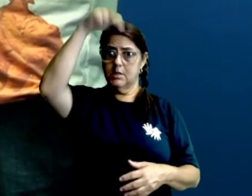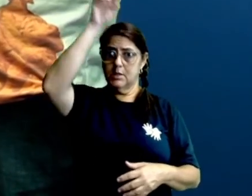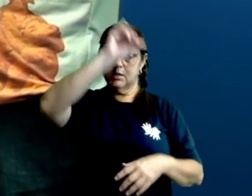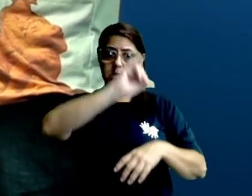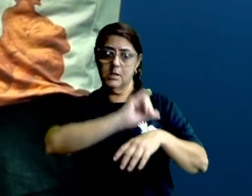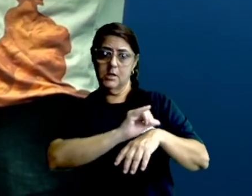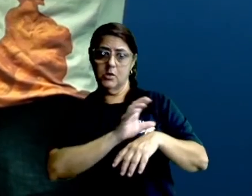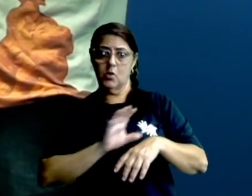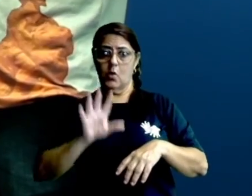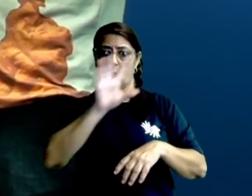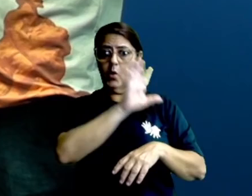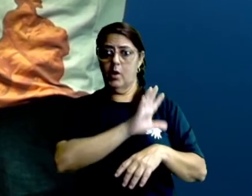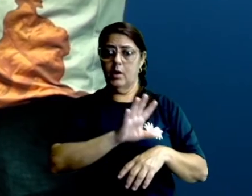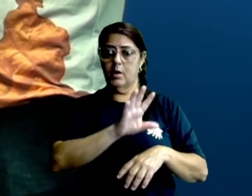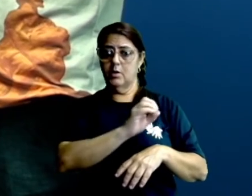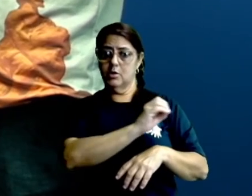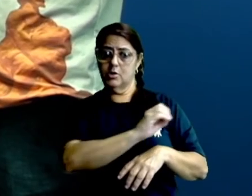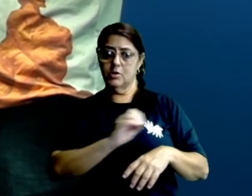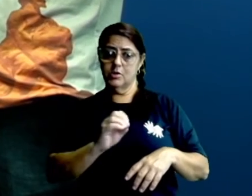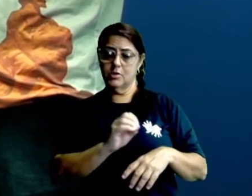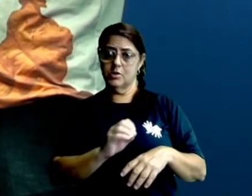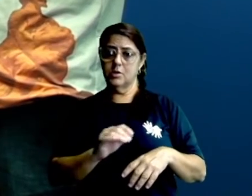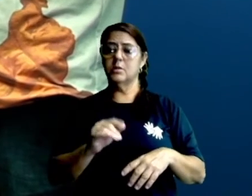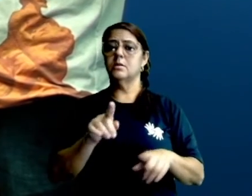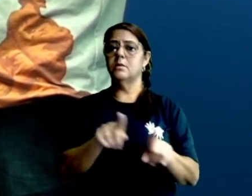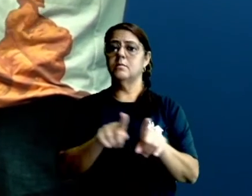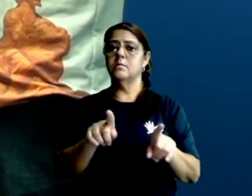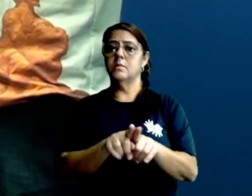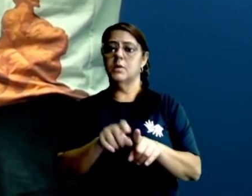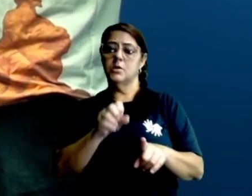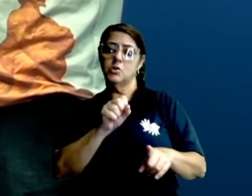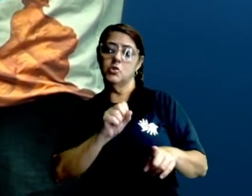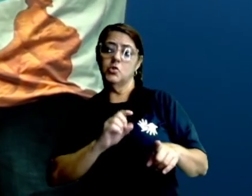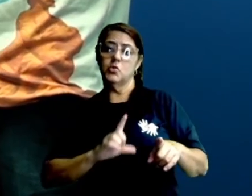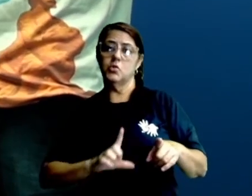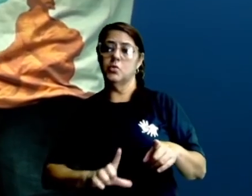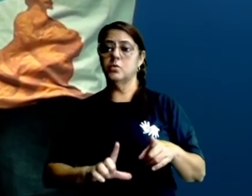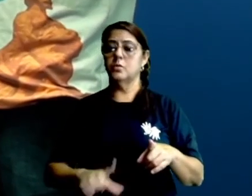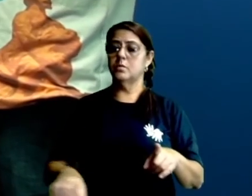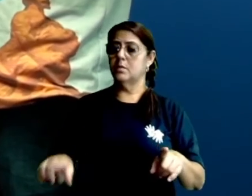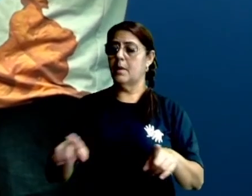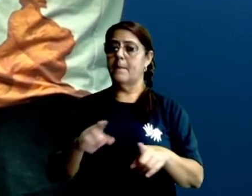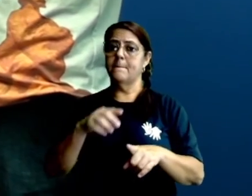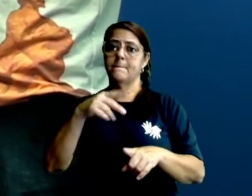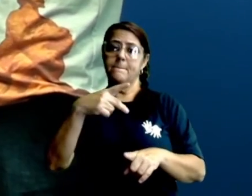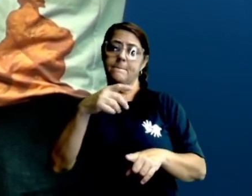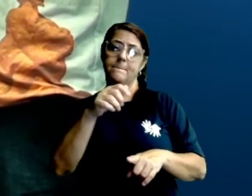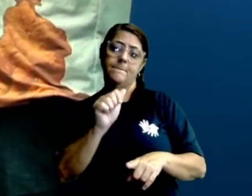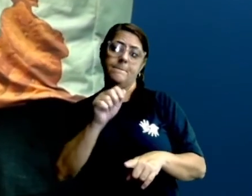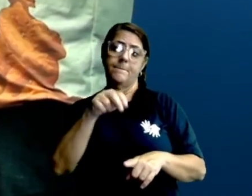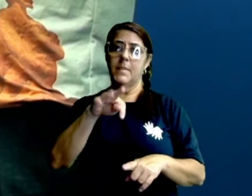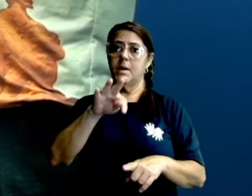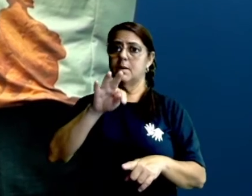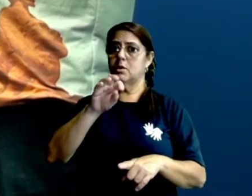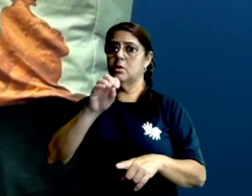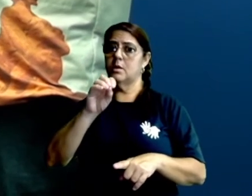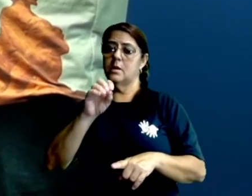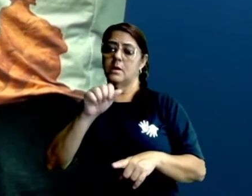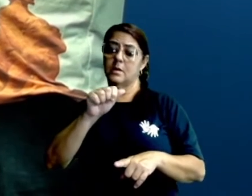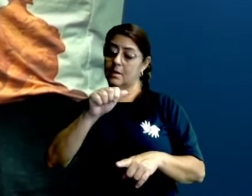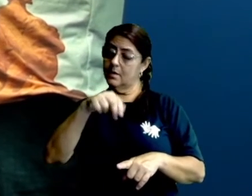a gente vai ter uma região ali, até ali pegando também o Paraguai, que chama de Chaco, no Brasil chama de Pantanal, né? Aquela região úmida, que